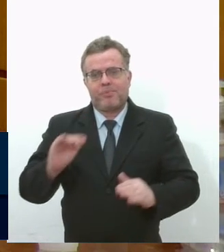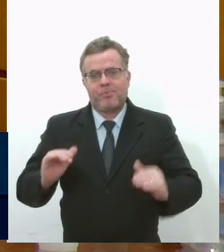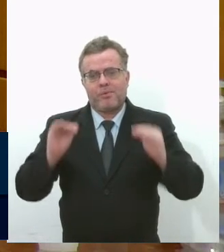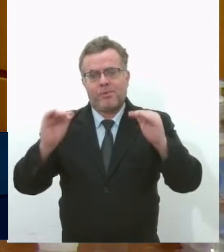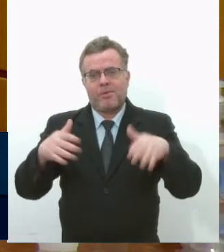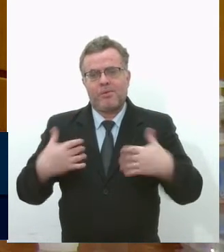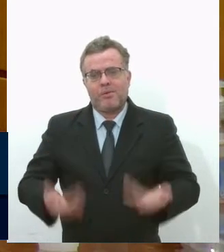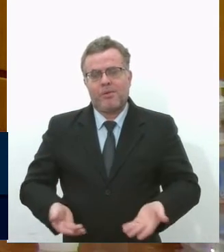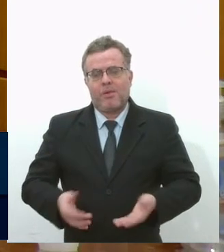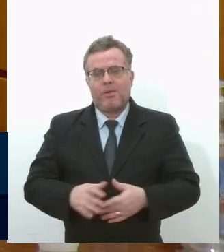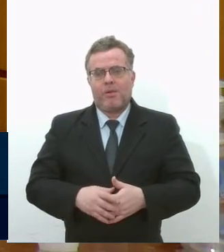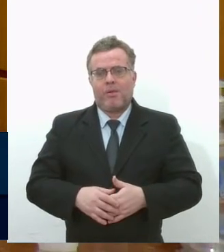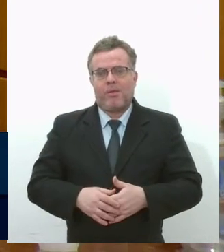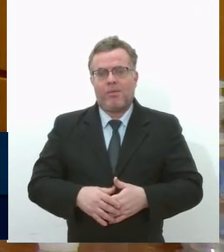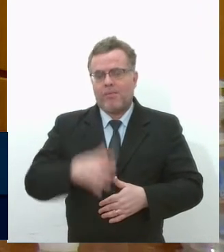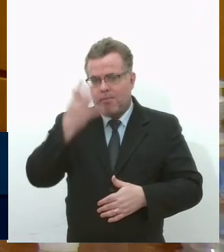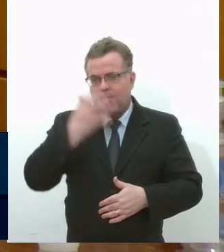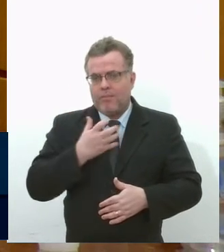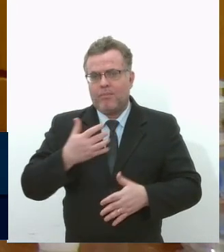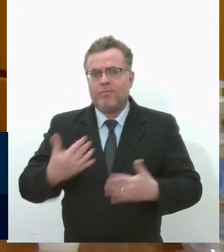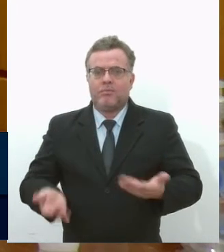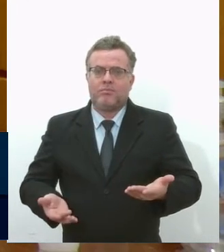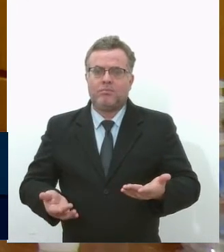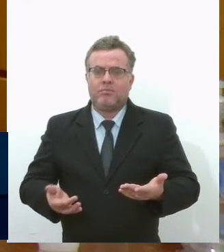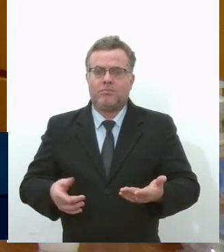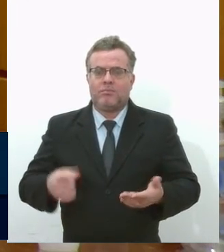Lhe digo com sinceridade, pelo que eu conheço,